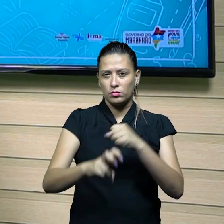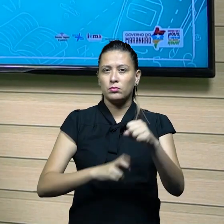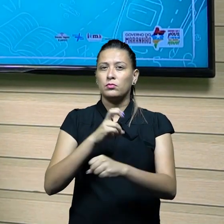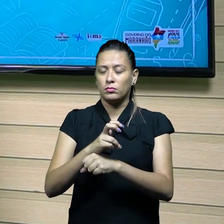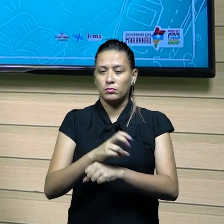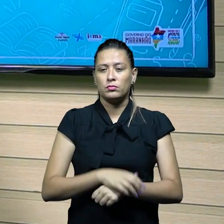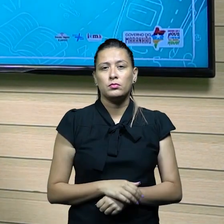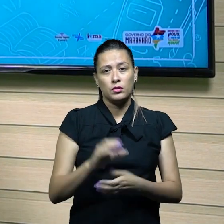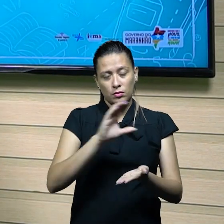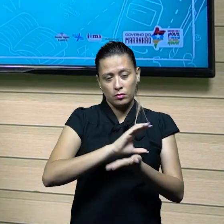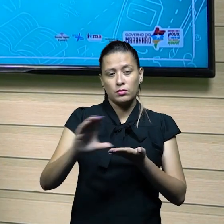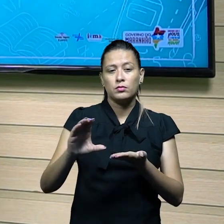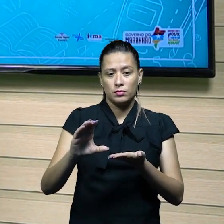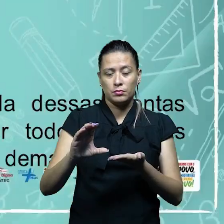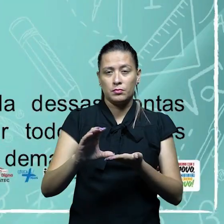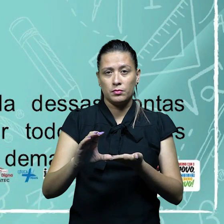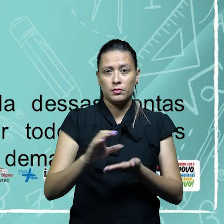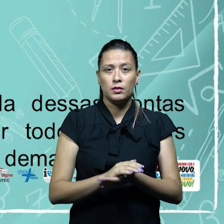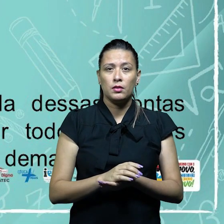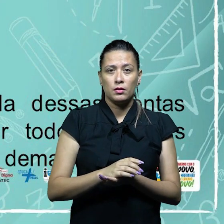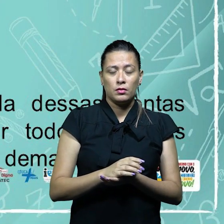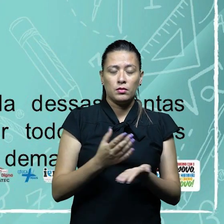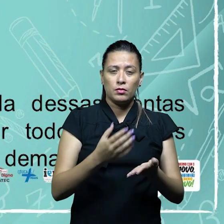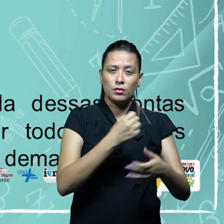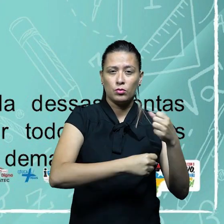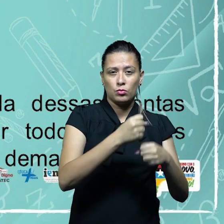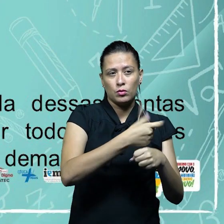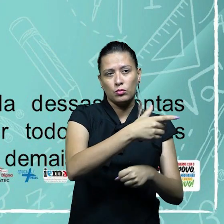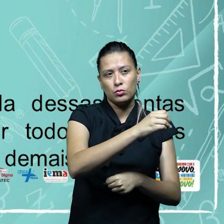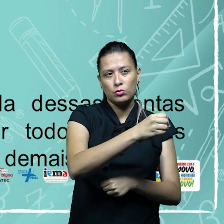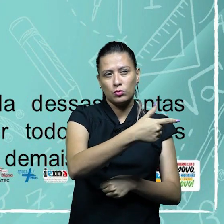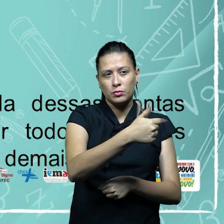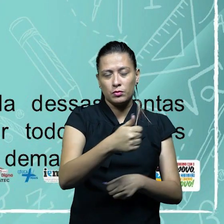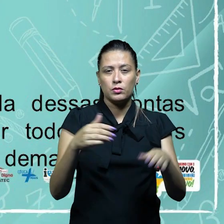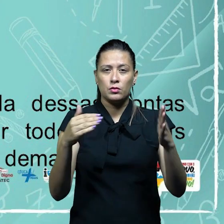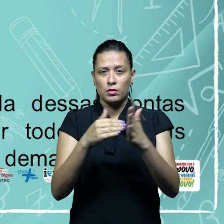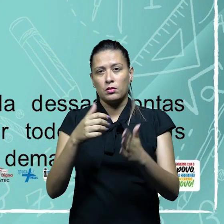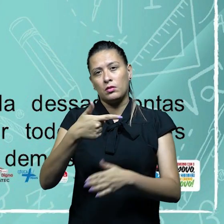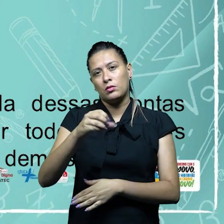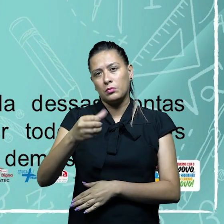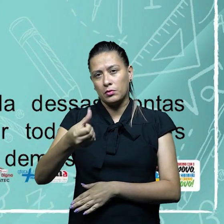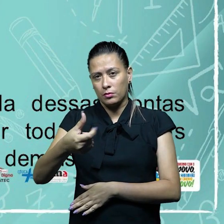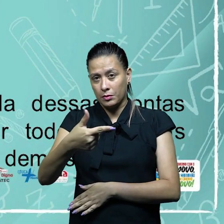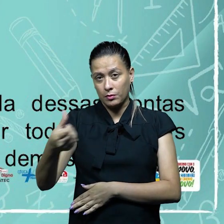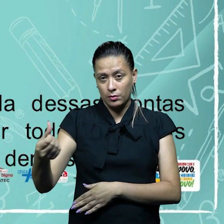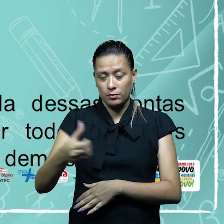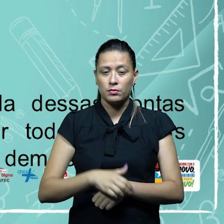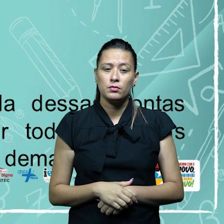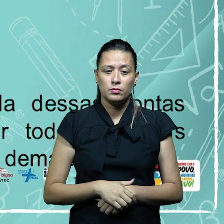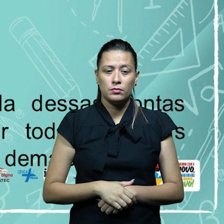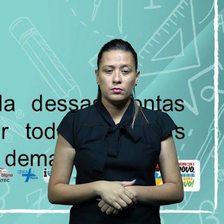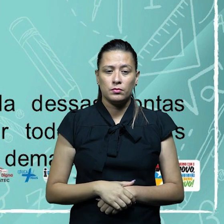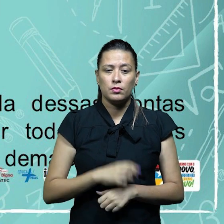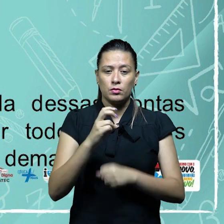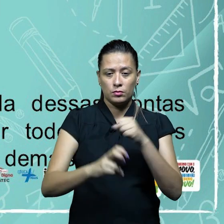vamos dizer assim, ou a bicicleta ou o casamento, ok? Vamos lá, então o que a gente vai considerar para a nossa análise de investimentos, pessoal? O que nós vamos